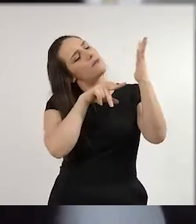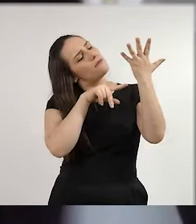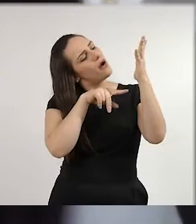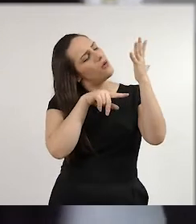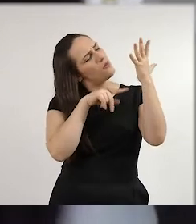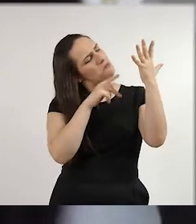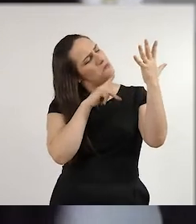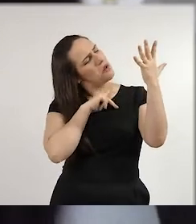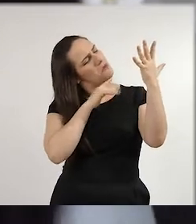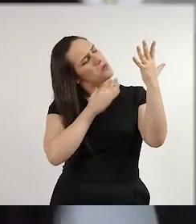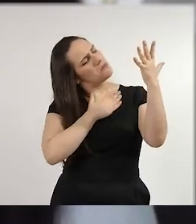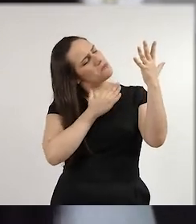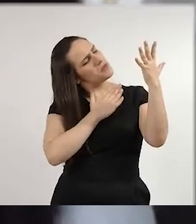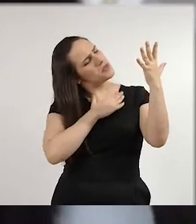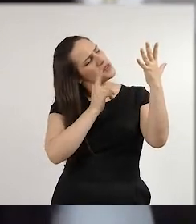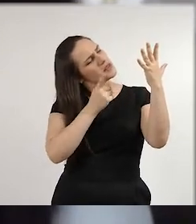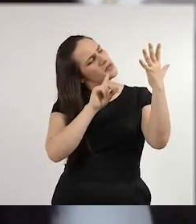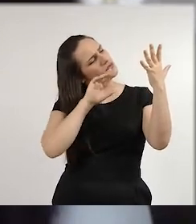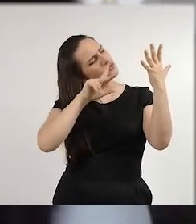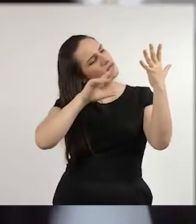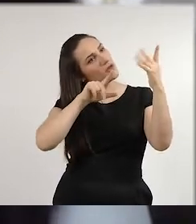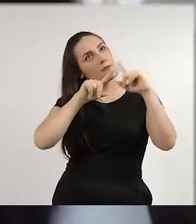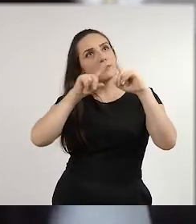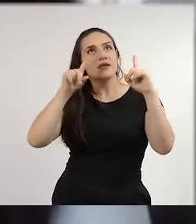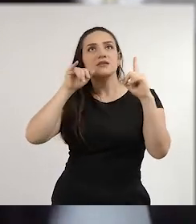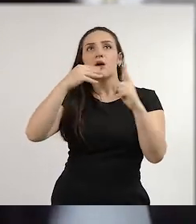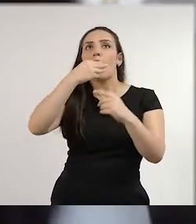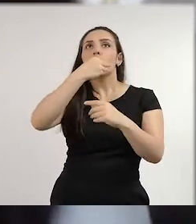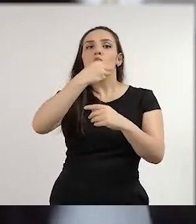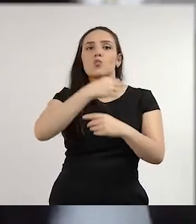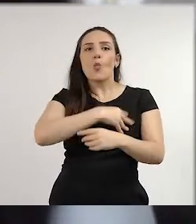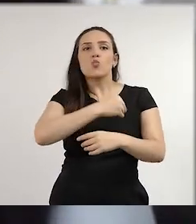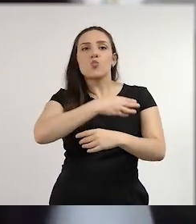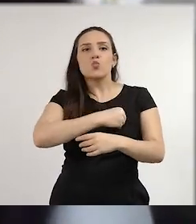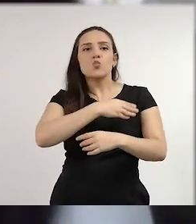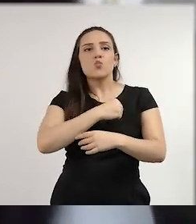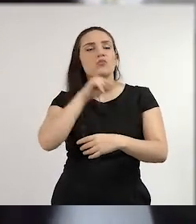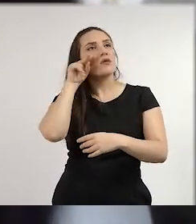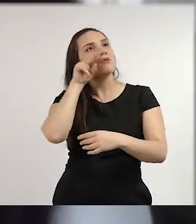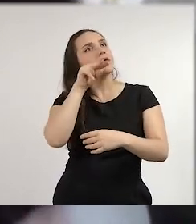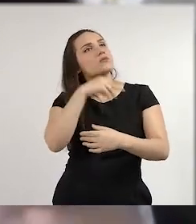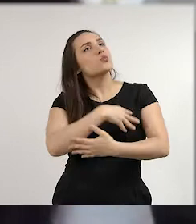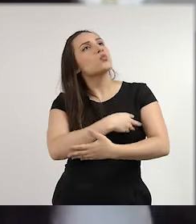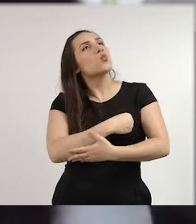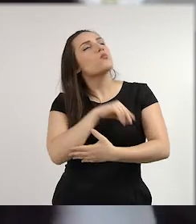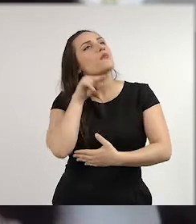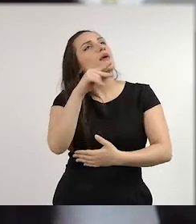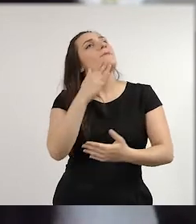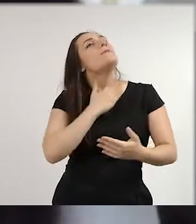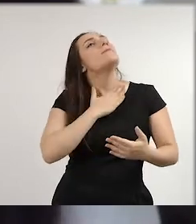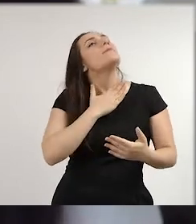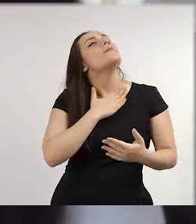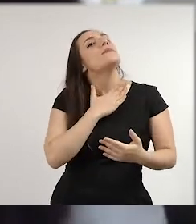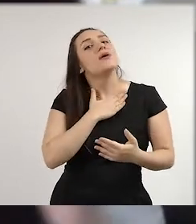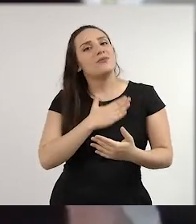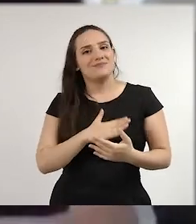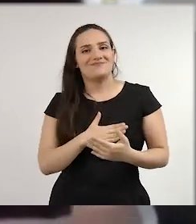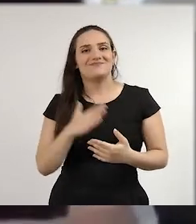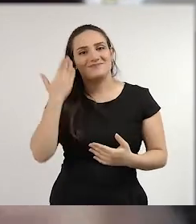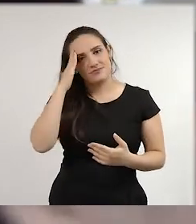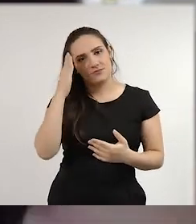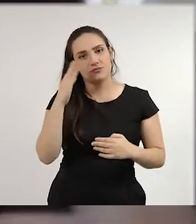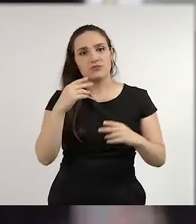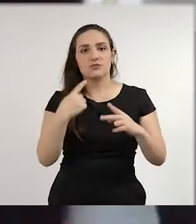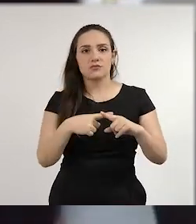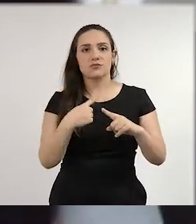enquanto sociedade, trabalhar a figura do pai, porque o adolescente também, ainda